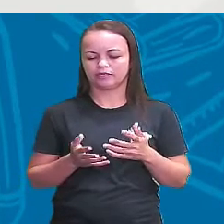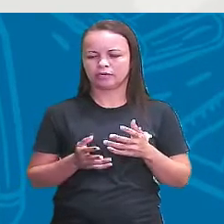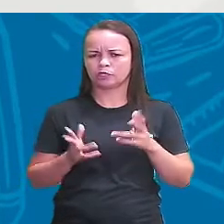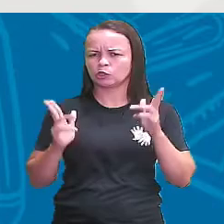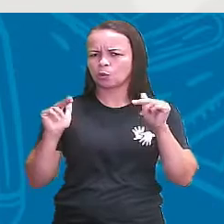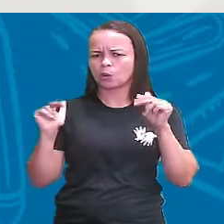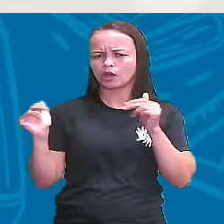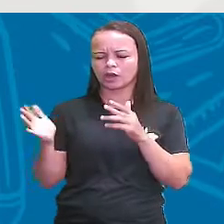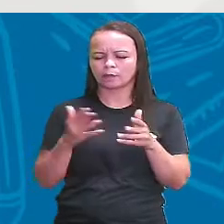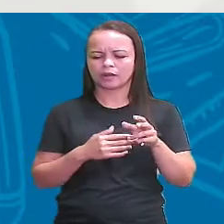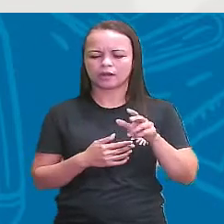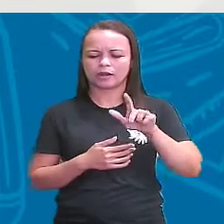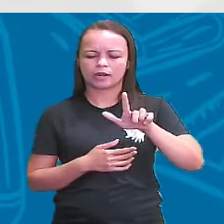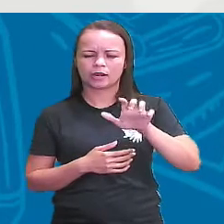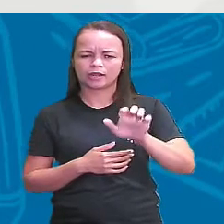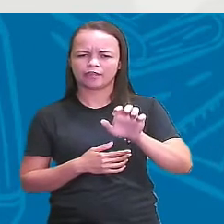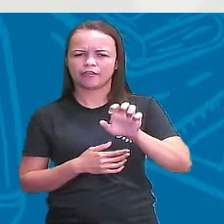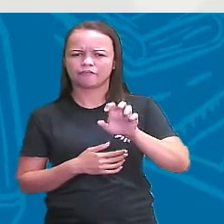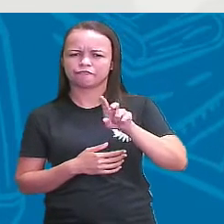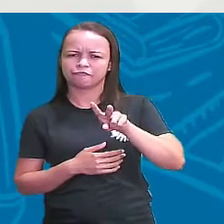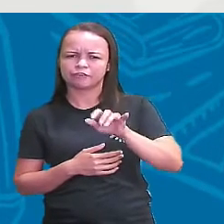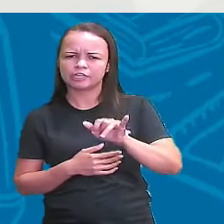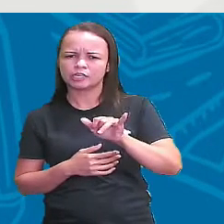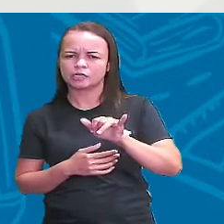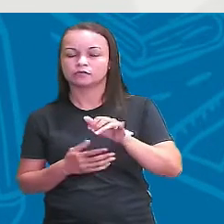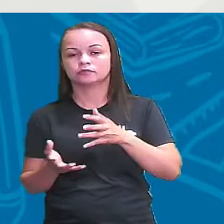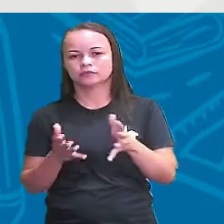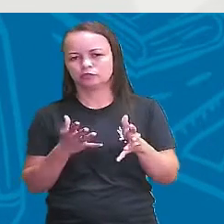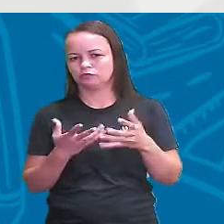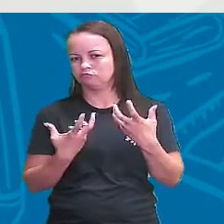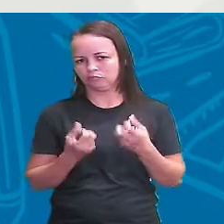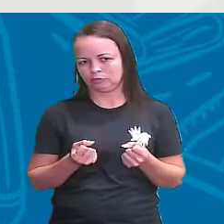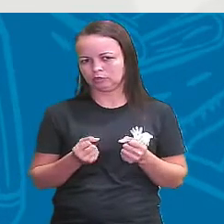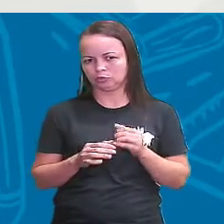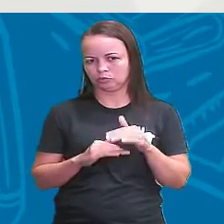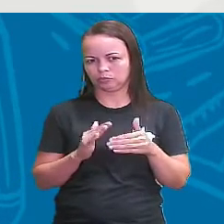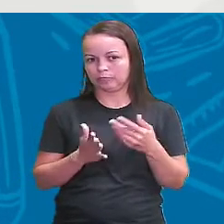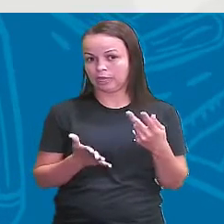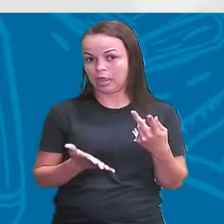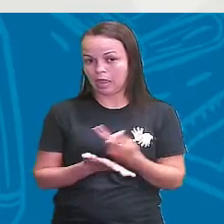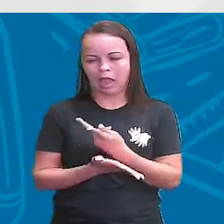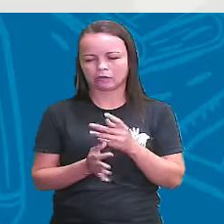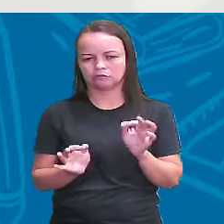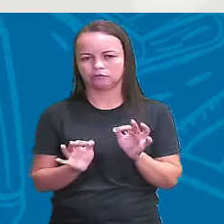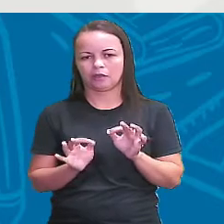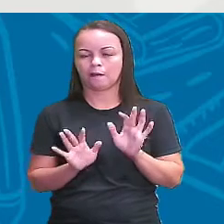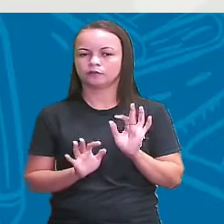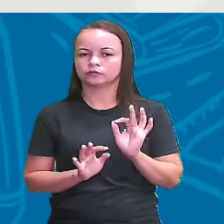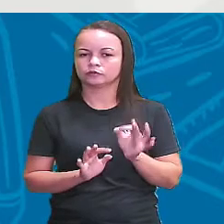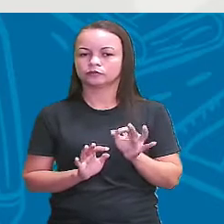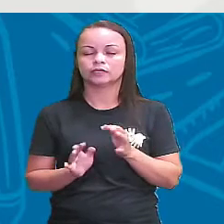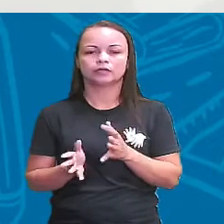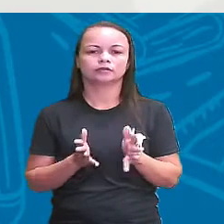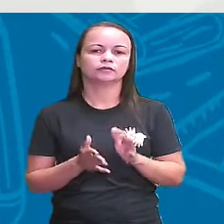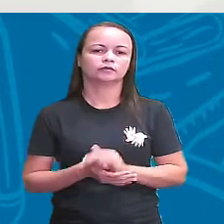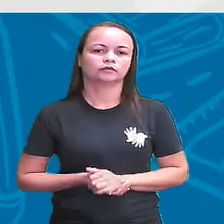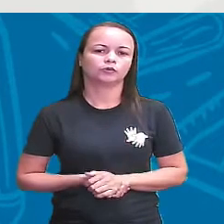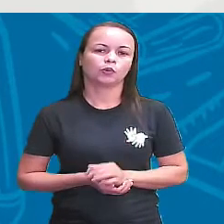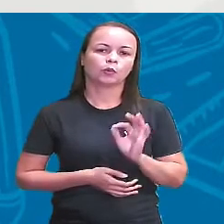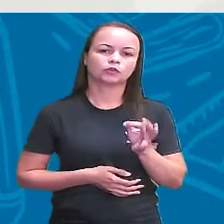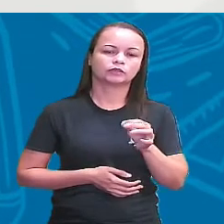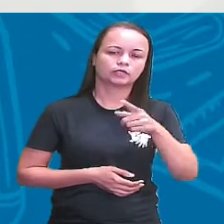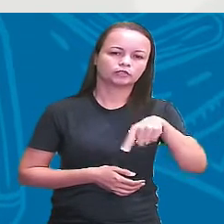la guitarra, já é aceito. Não está totalmente errado, certo? O ideal